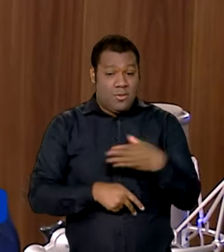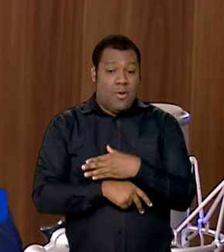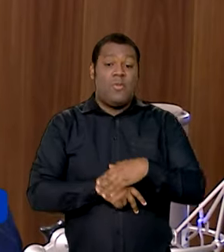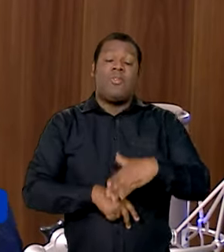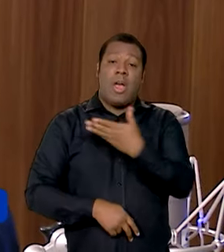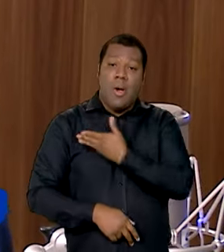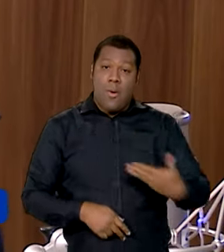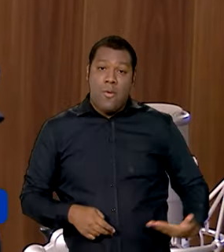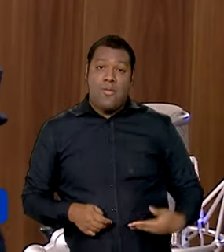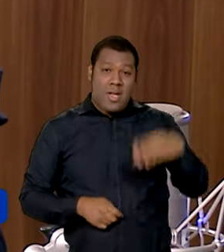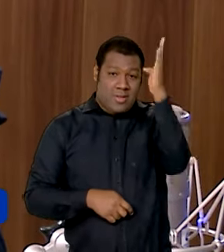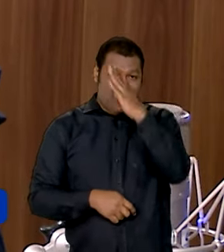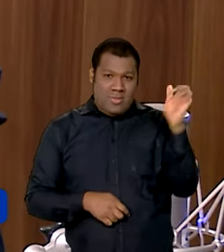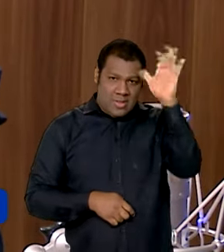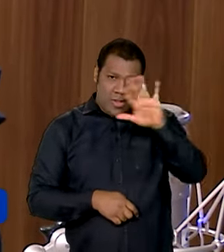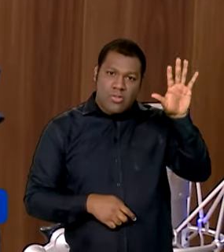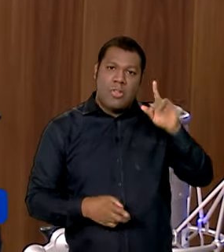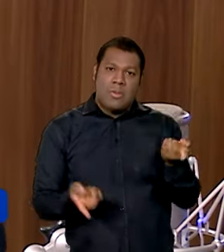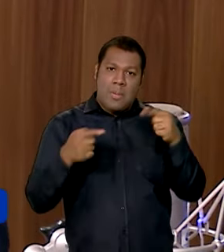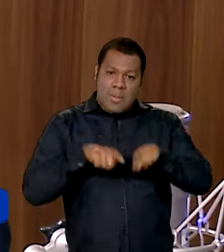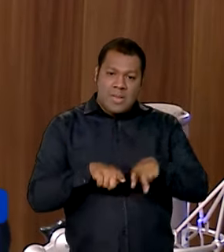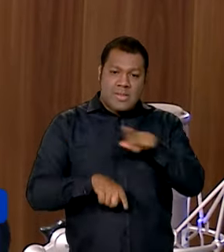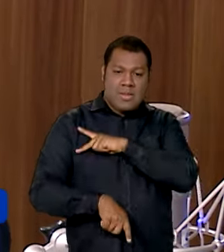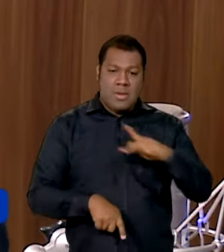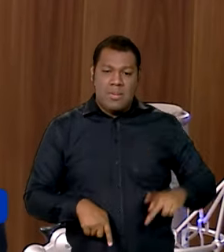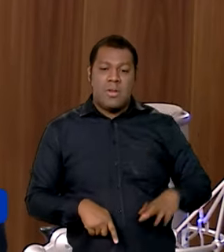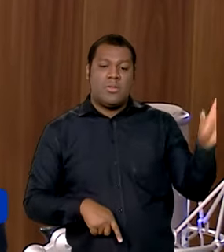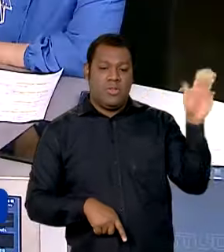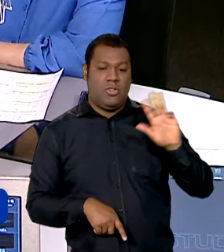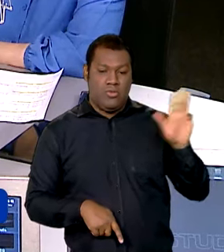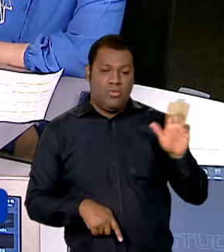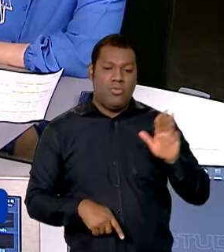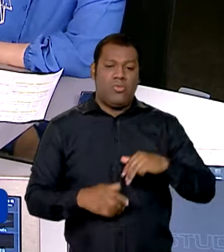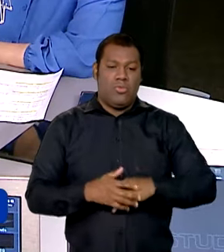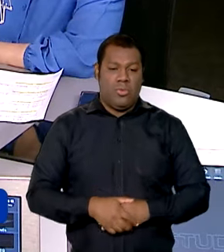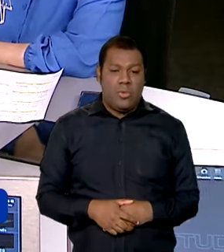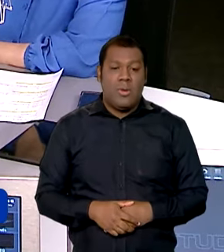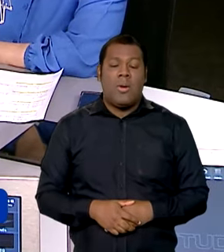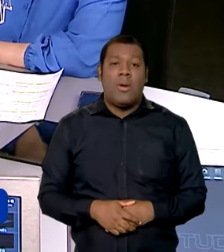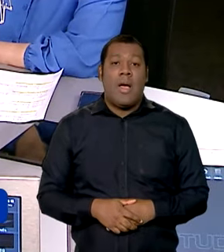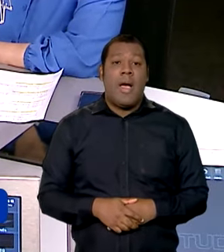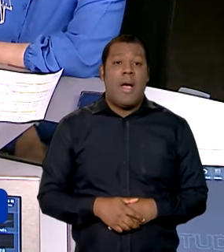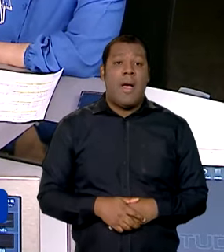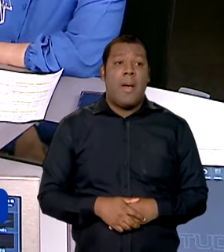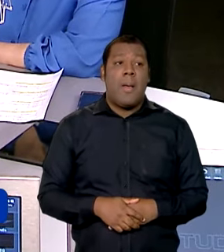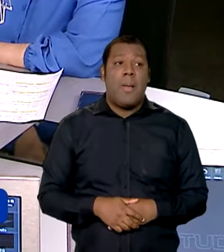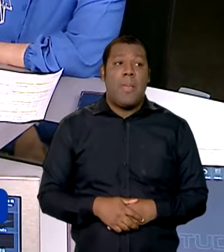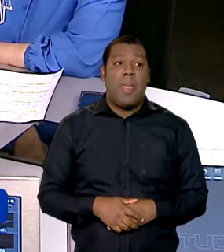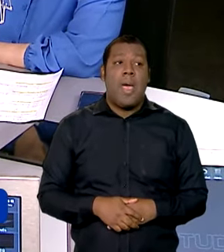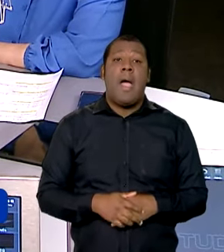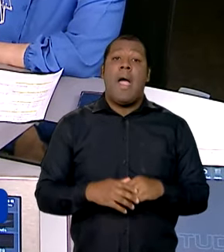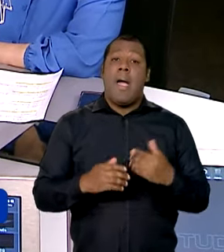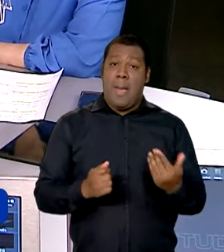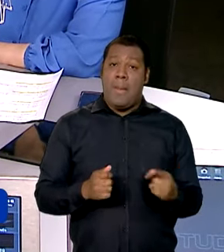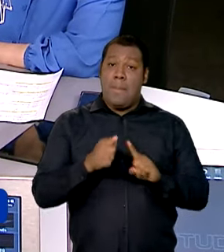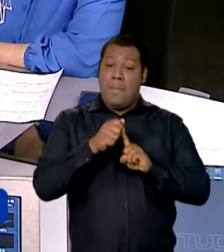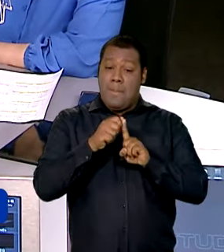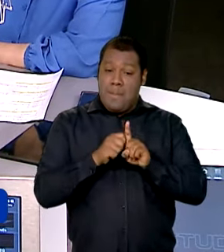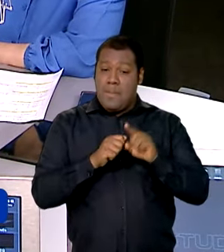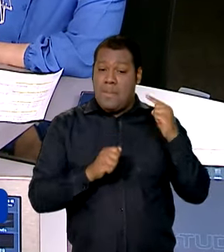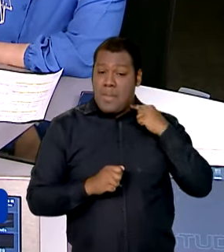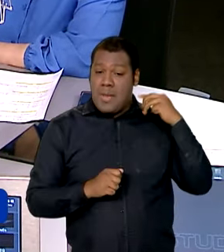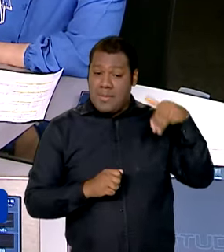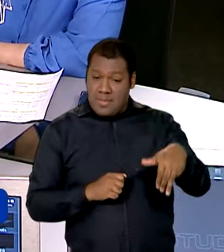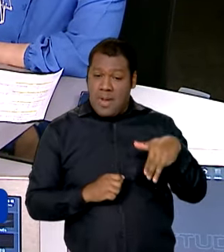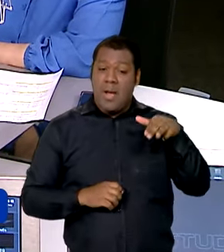pelo presidente Lula está se propondo nós vamos começar Se Deus quiser até final do próximo mês isso está tudo pronto